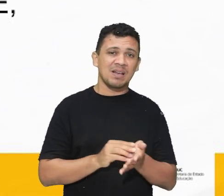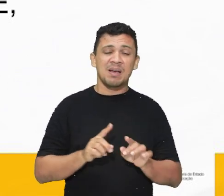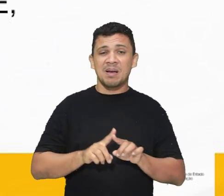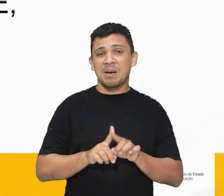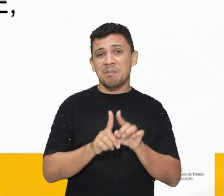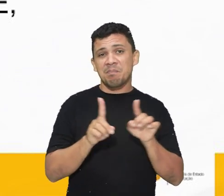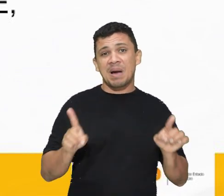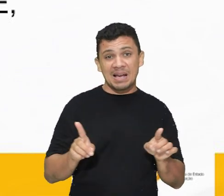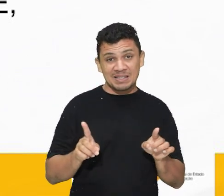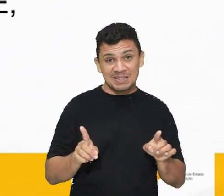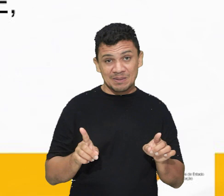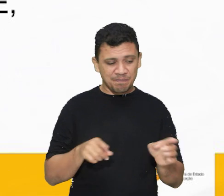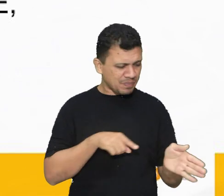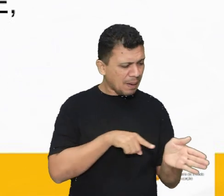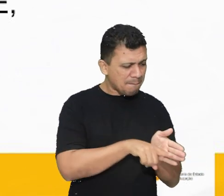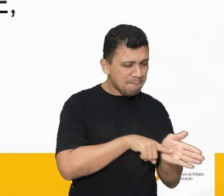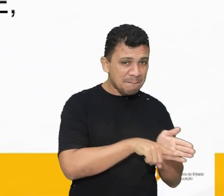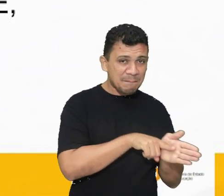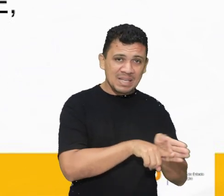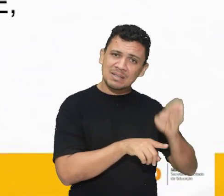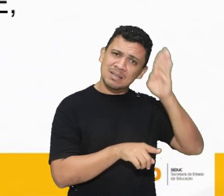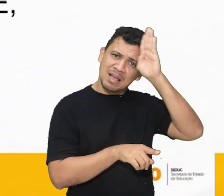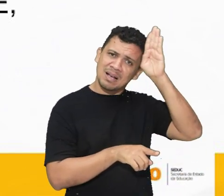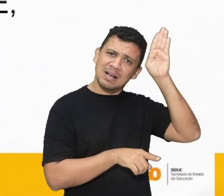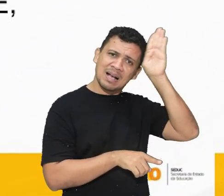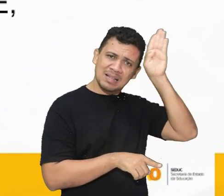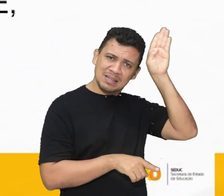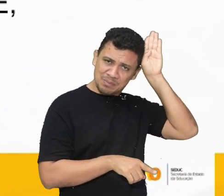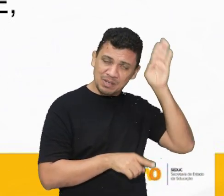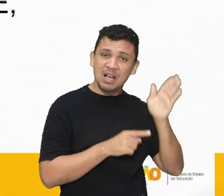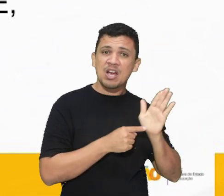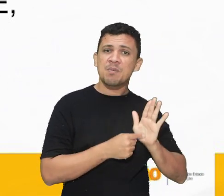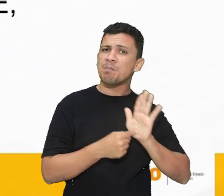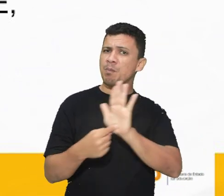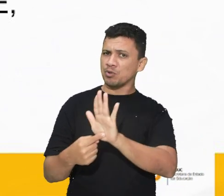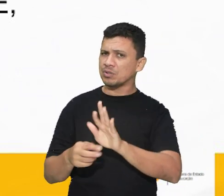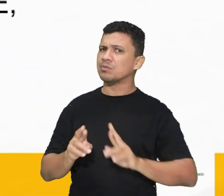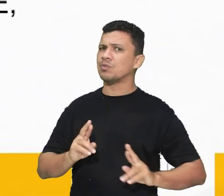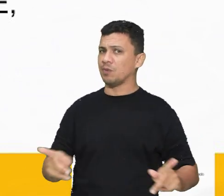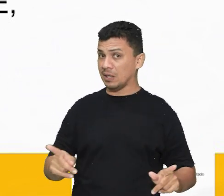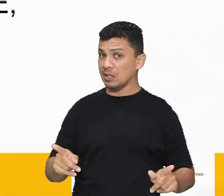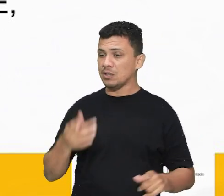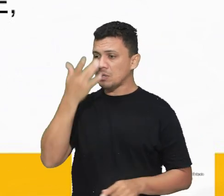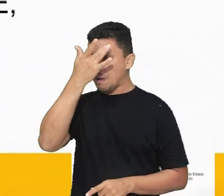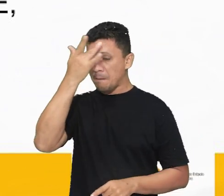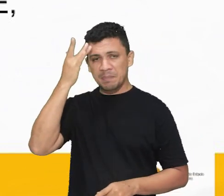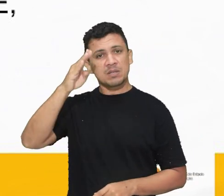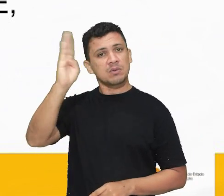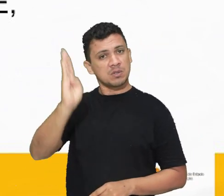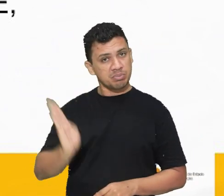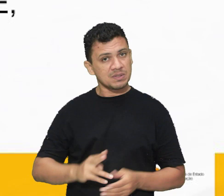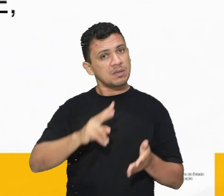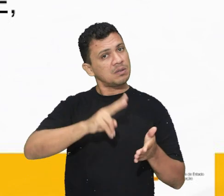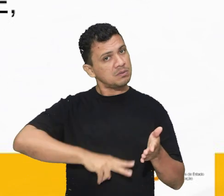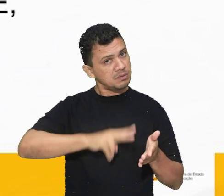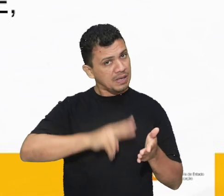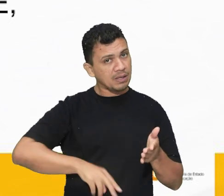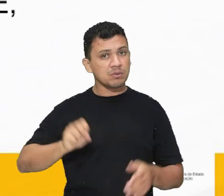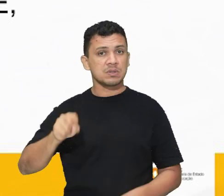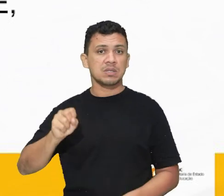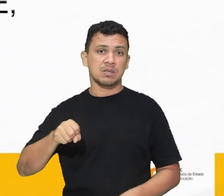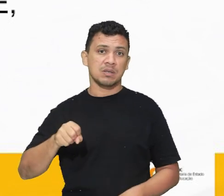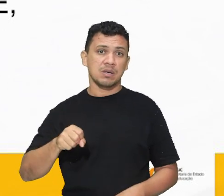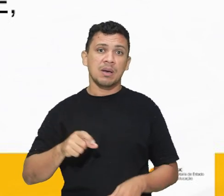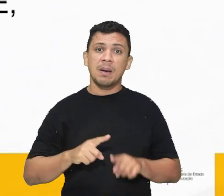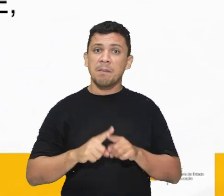cá, pesquisas acadêmicas vêm dizendo que talvez não seja exatamente assim, que brasileiros leem sim, só que leem livros que